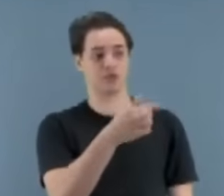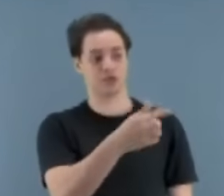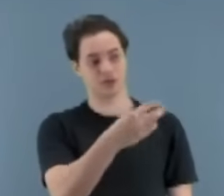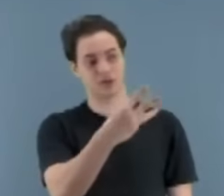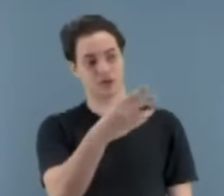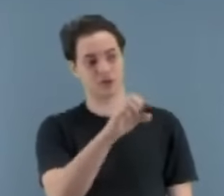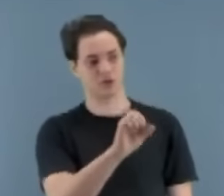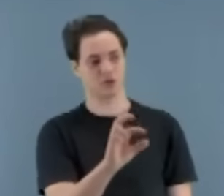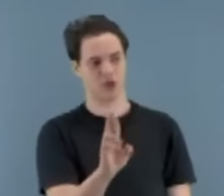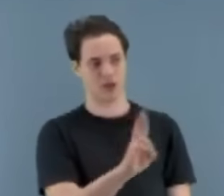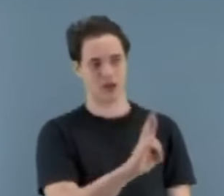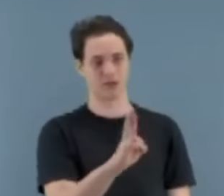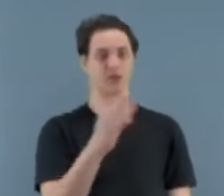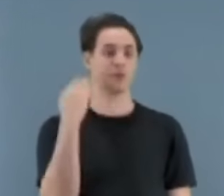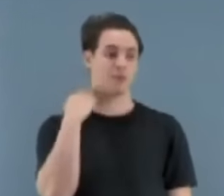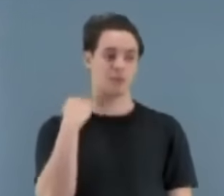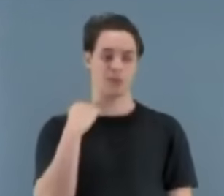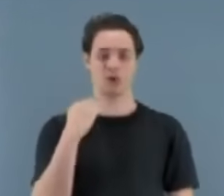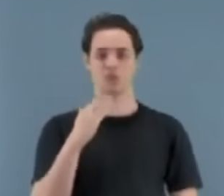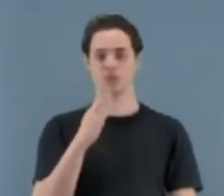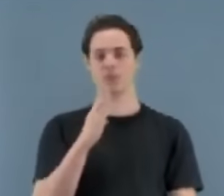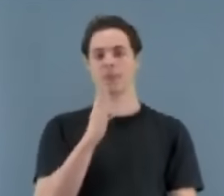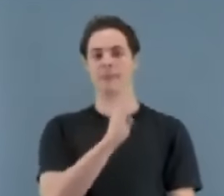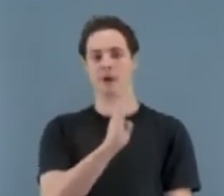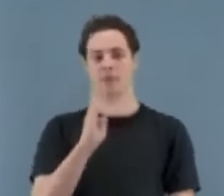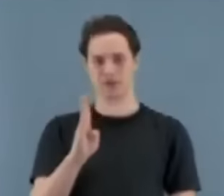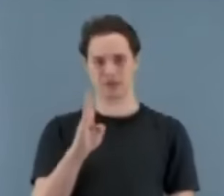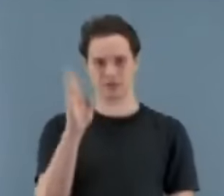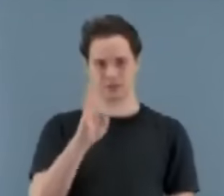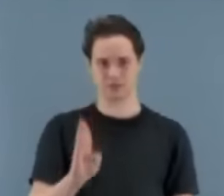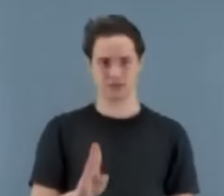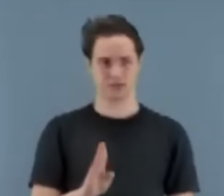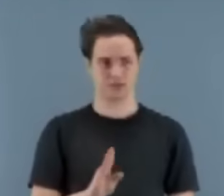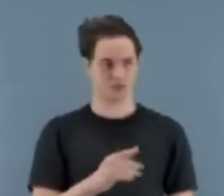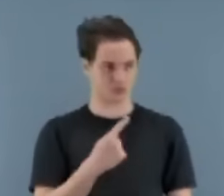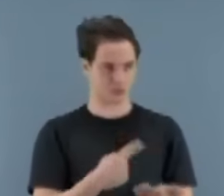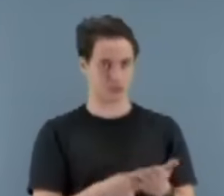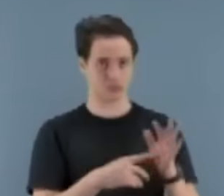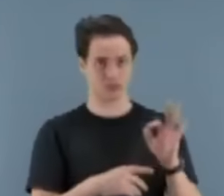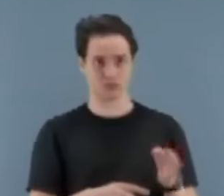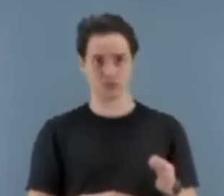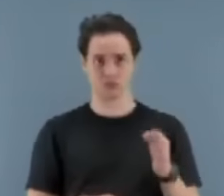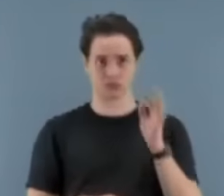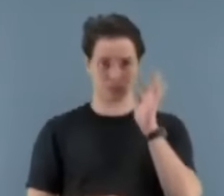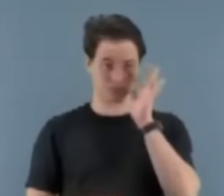R$72.738, Banco do Brasil, no meu nome. Confere? Posso virar aqui?